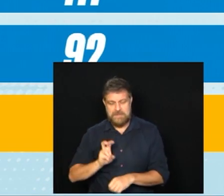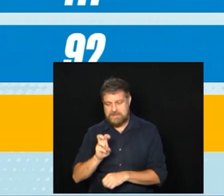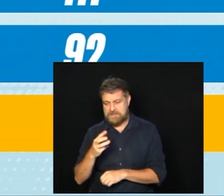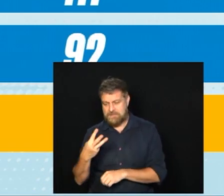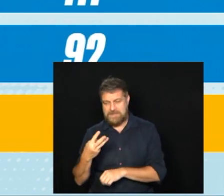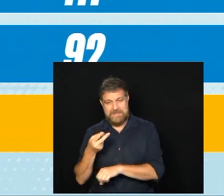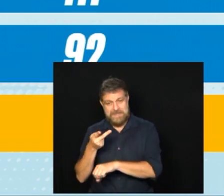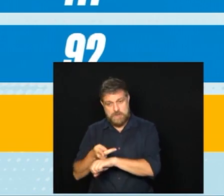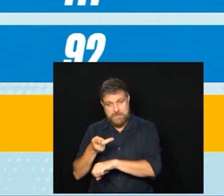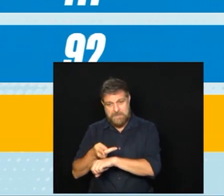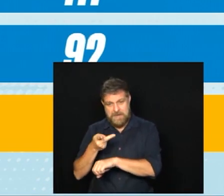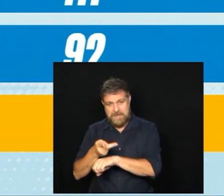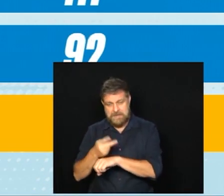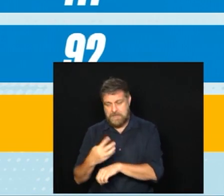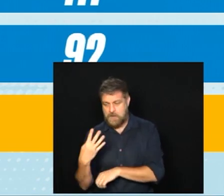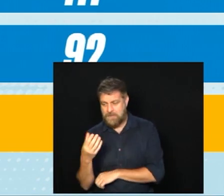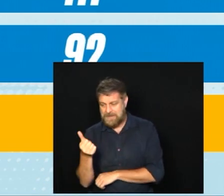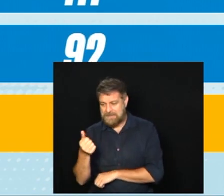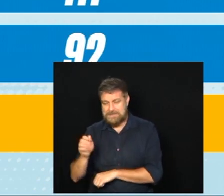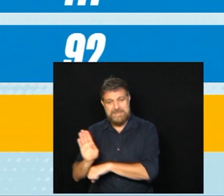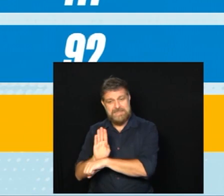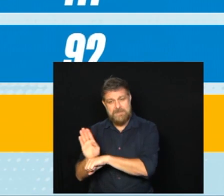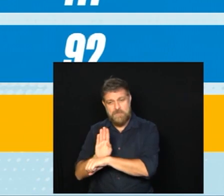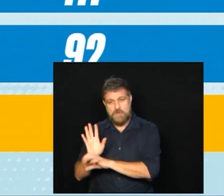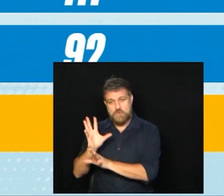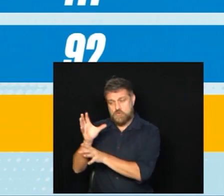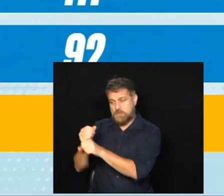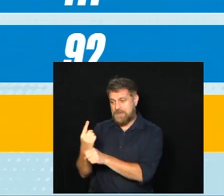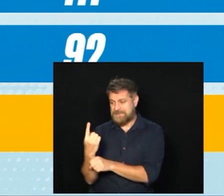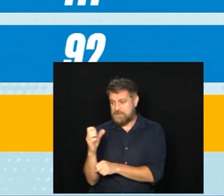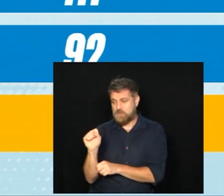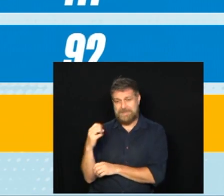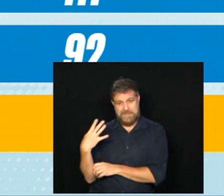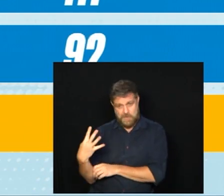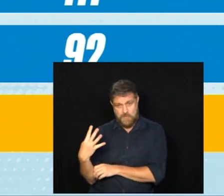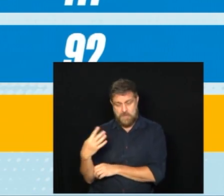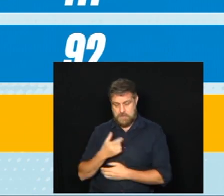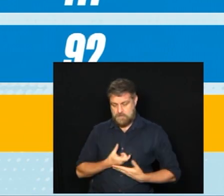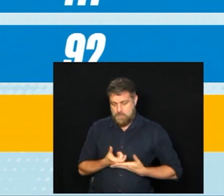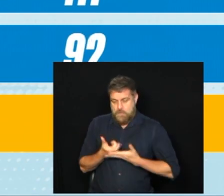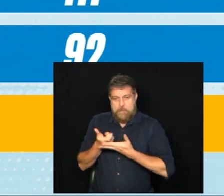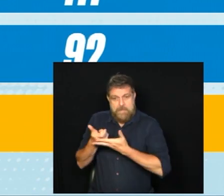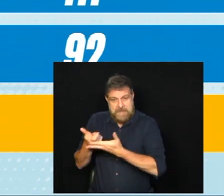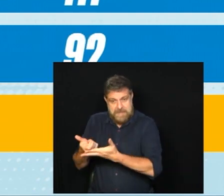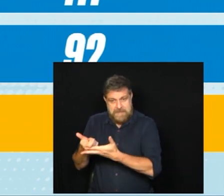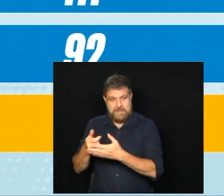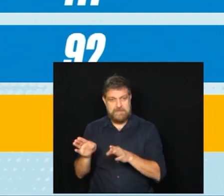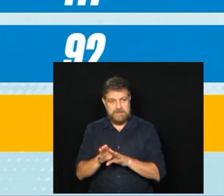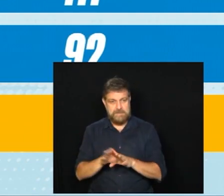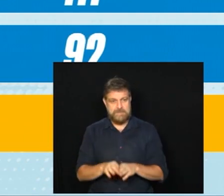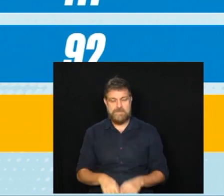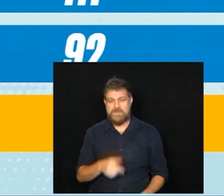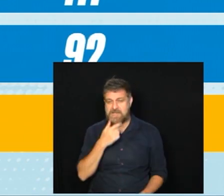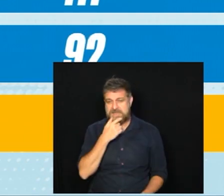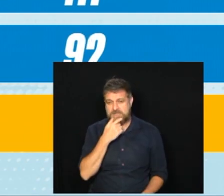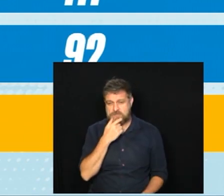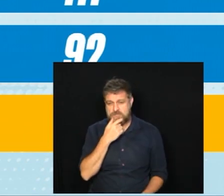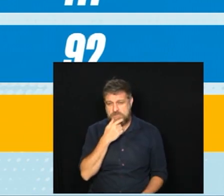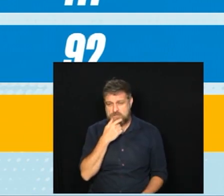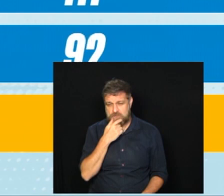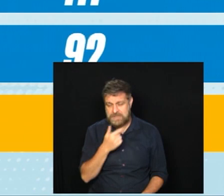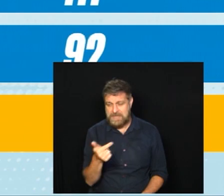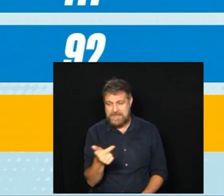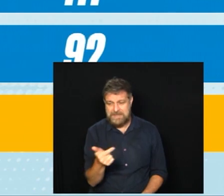53 medalhas de prata e 46 de bronze, no total são 184 medalhas. Grã-Bretanha,